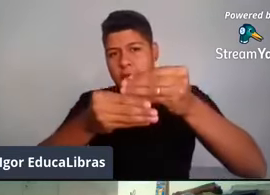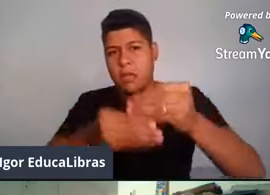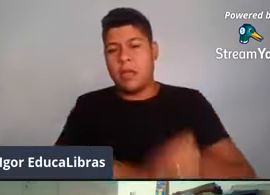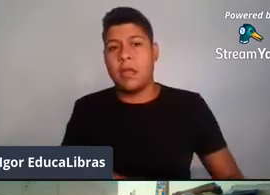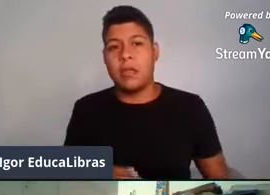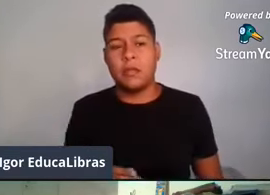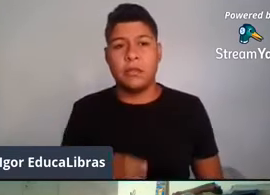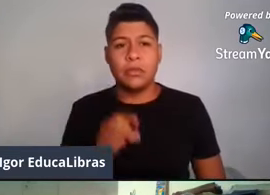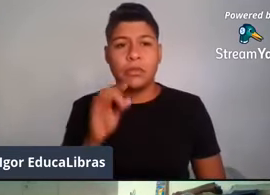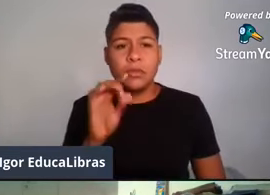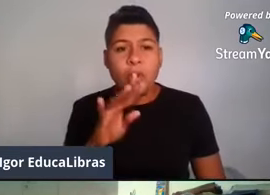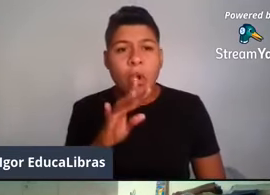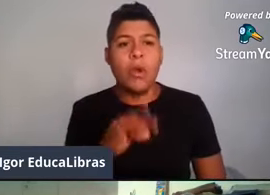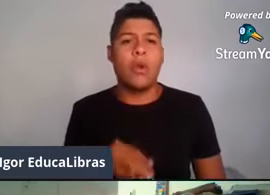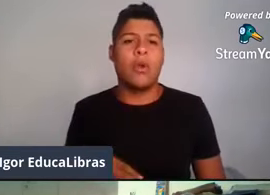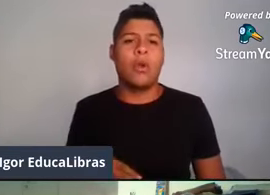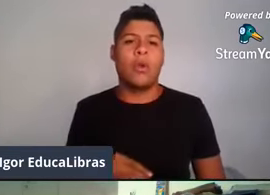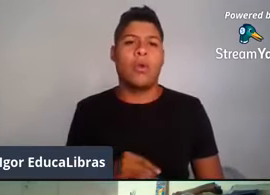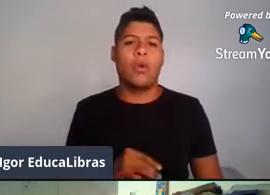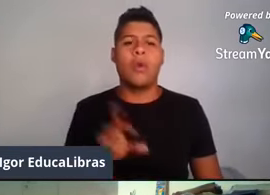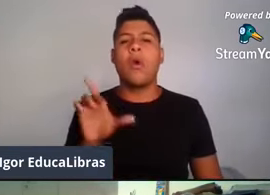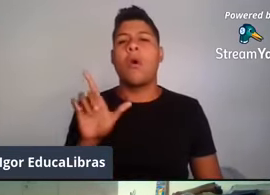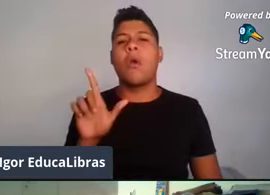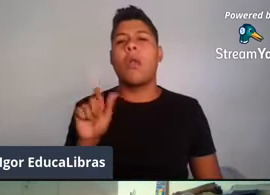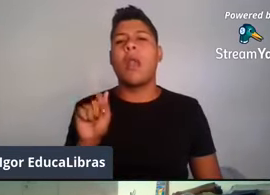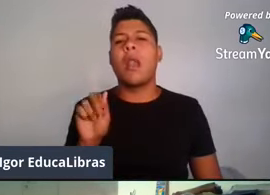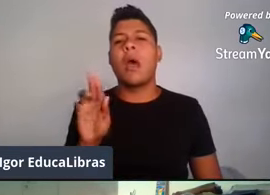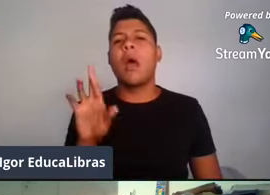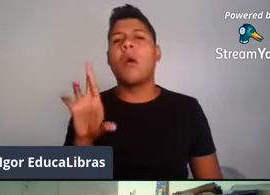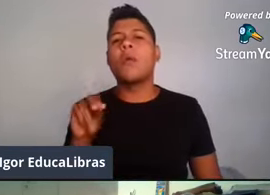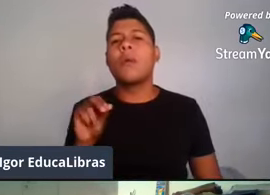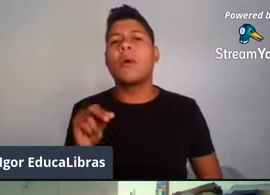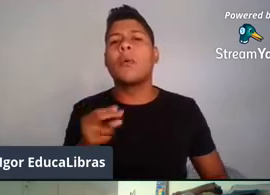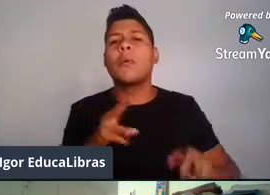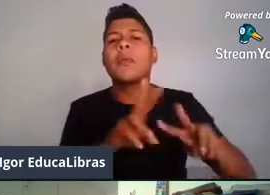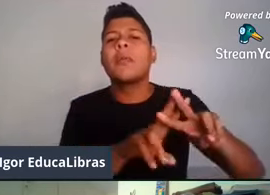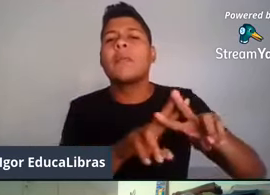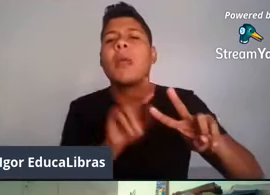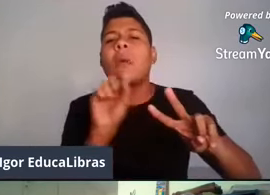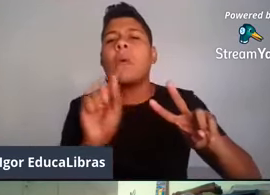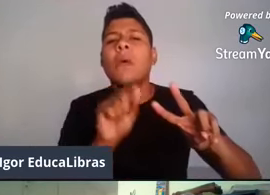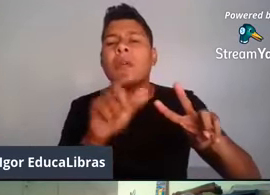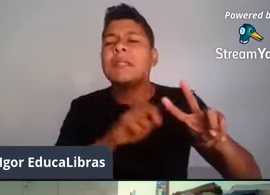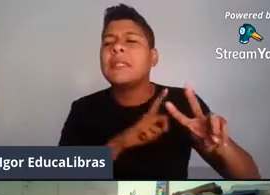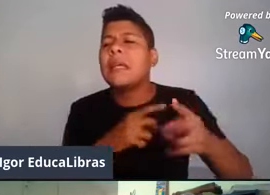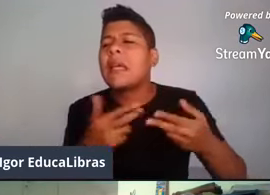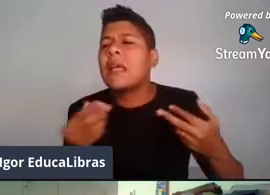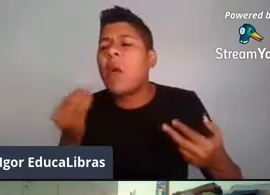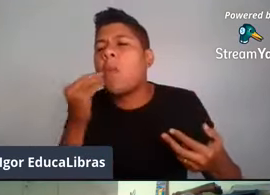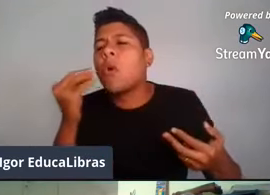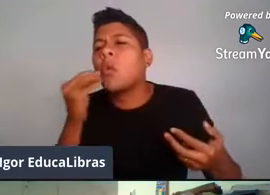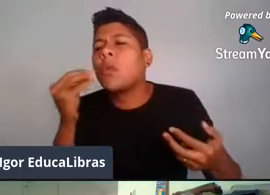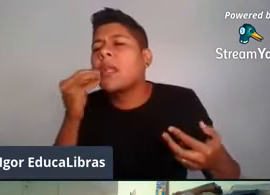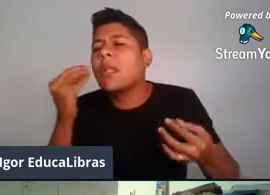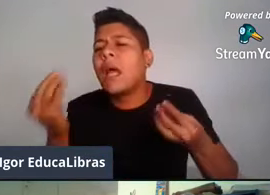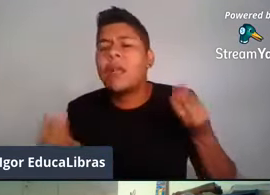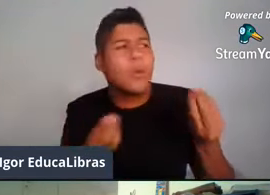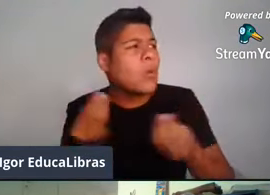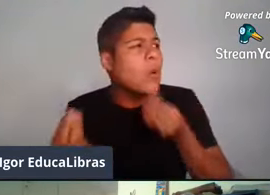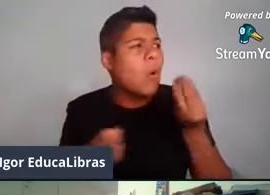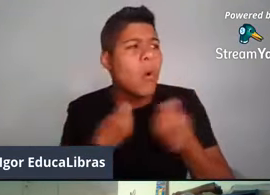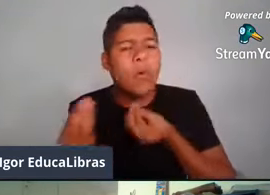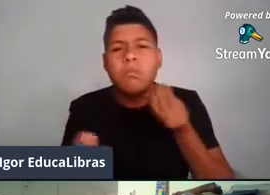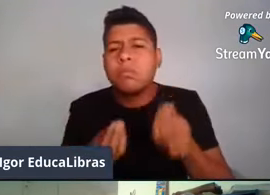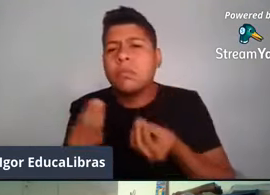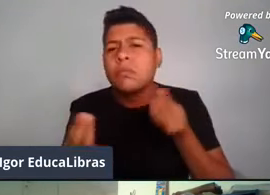para pegar mais um gancho aqui com o doutor Lauro, na área criminal, você teve alguma oportunidade de